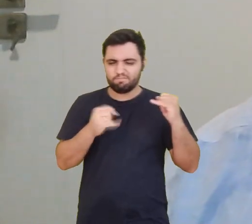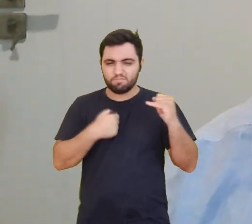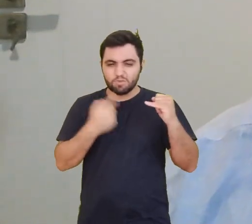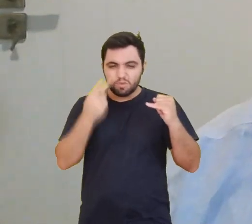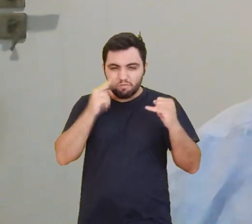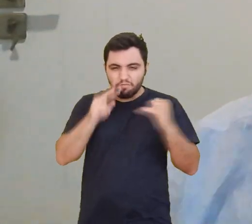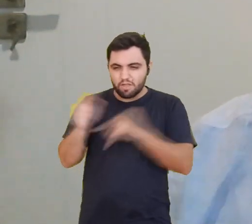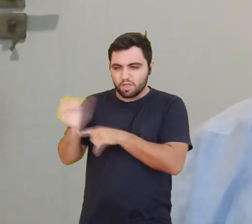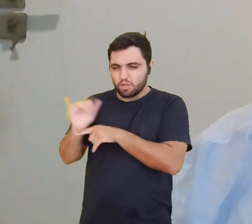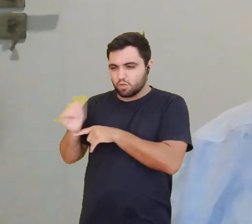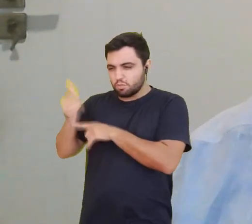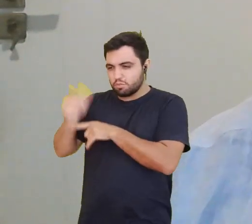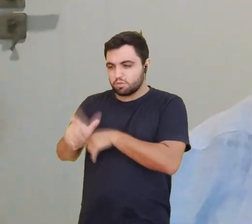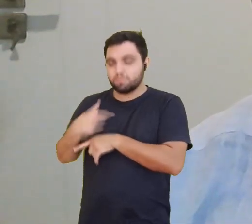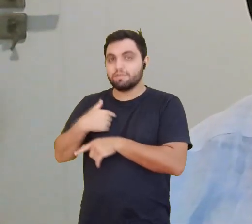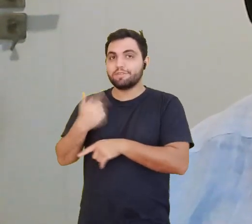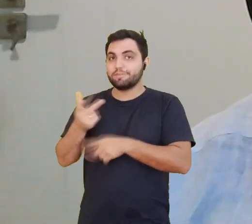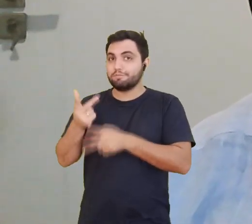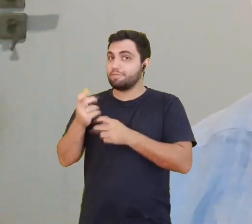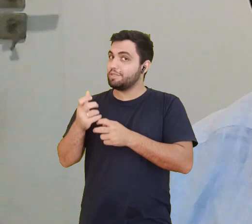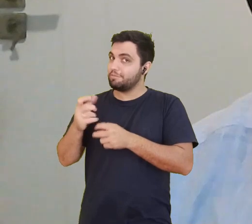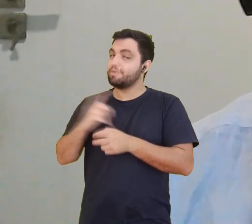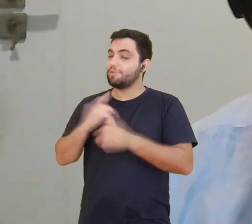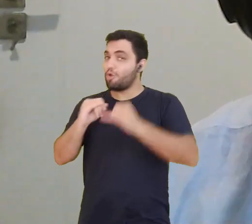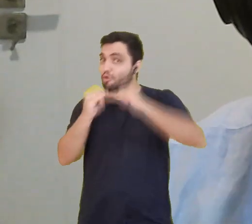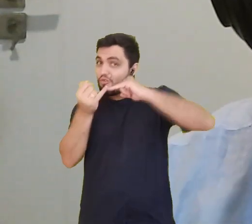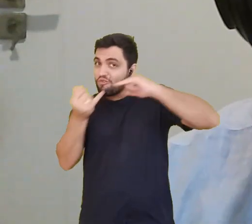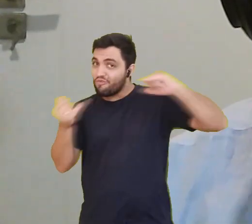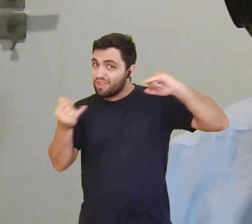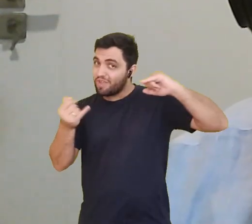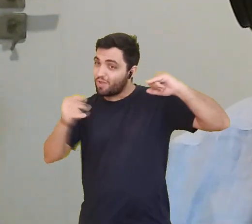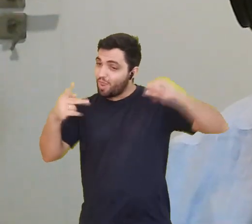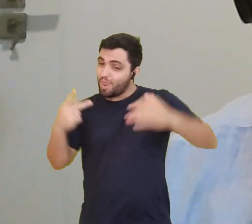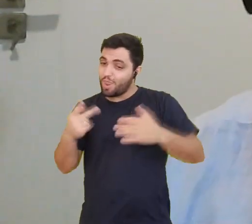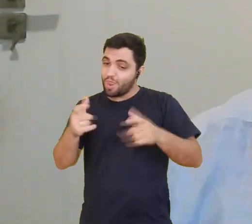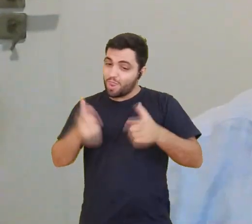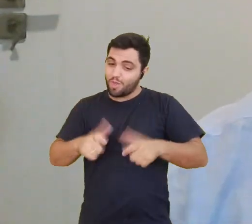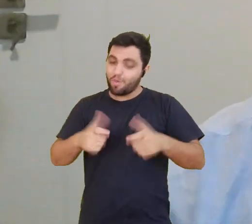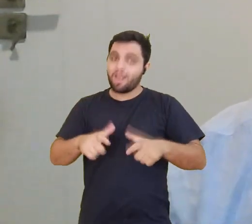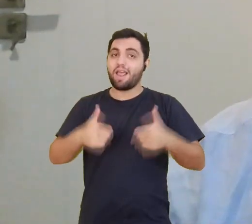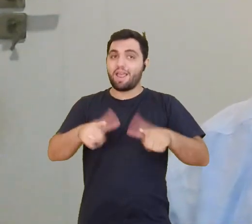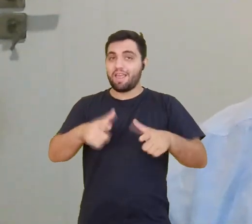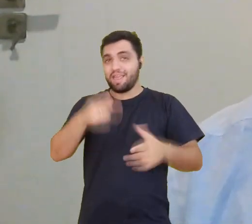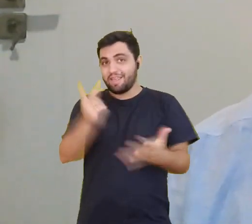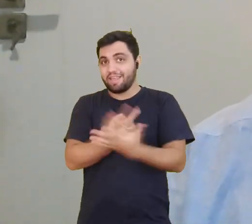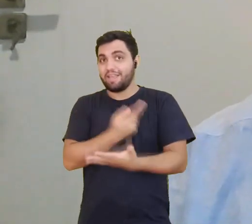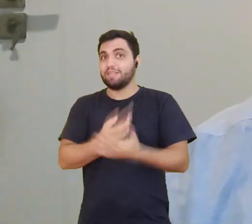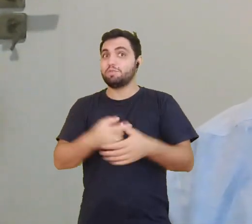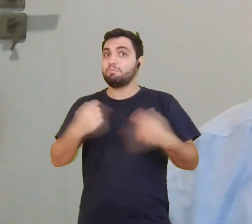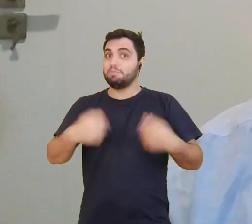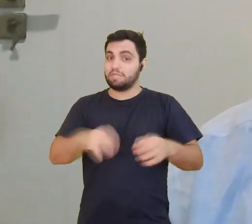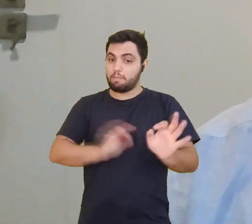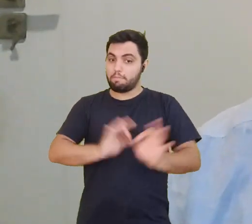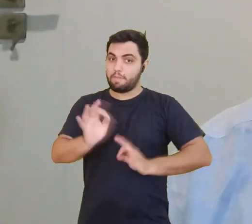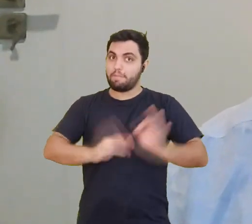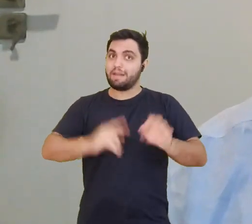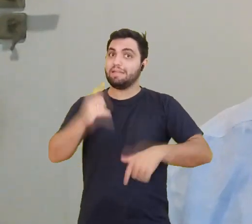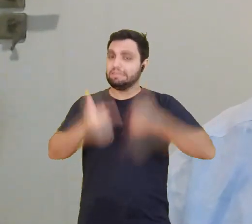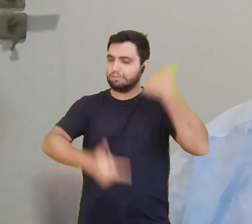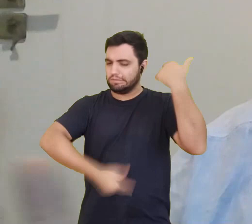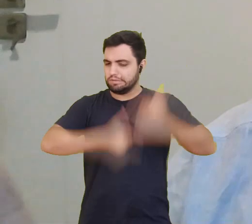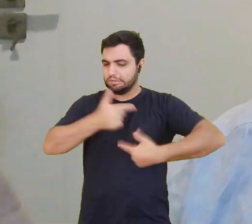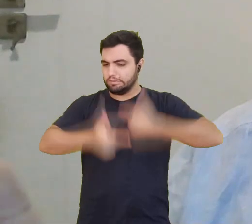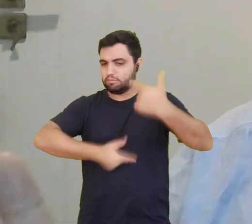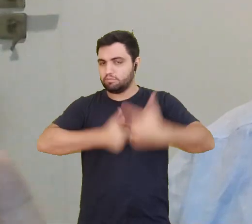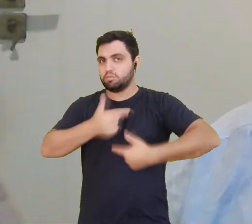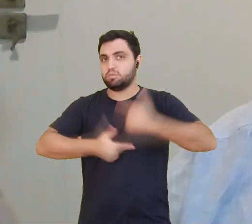o YouTube, a gente viu que a gente passou o fio pelo lugar errado. Ou seja, se prepare para ter um trabalhinho aí, ou de